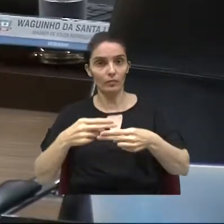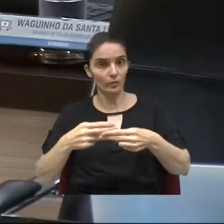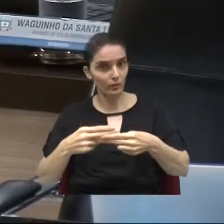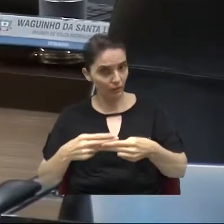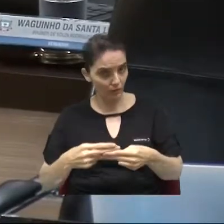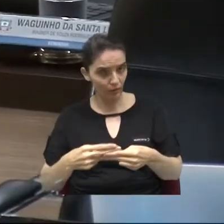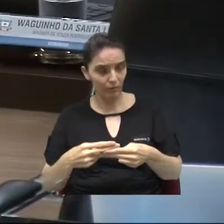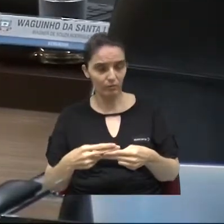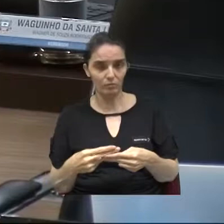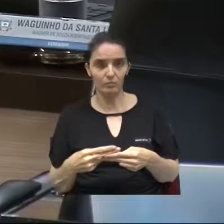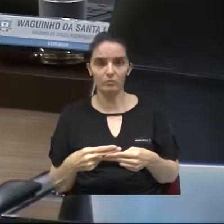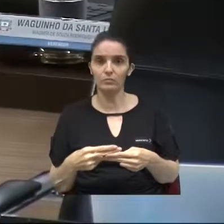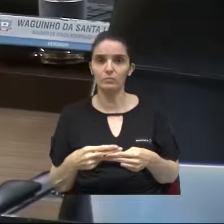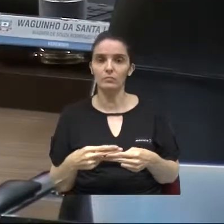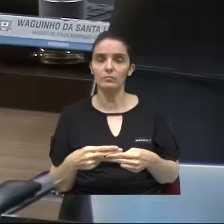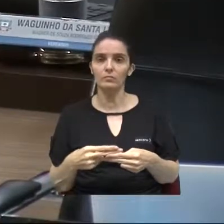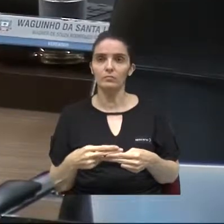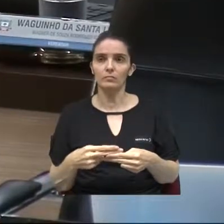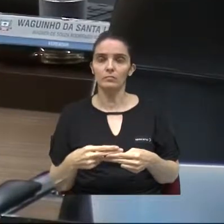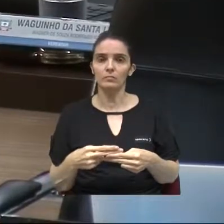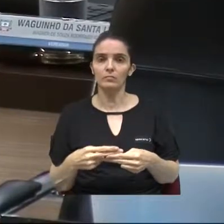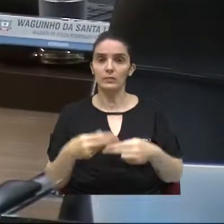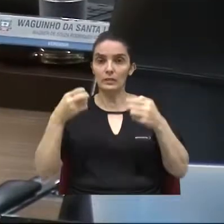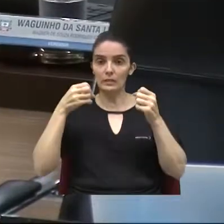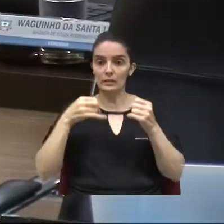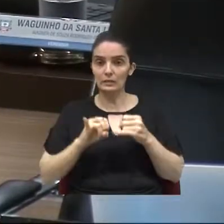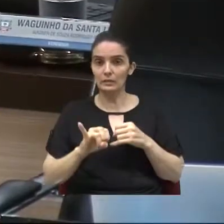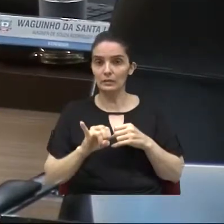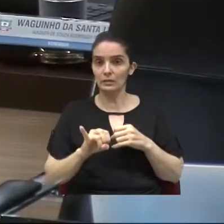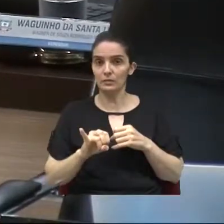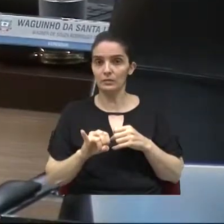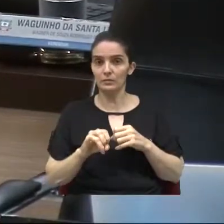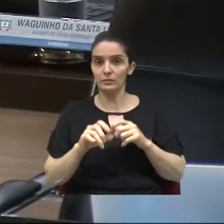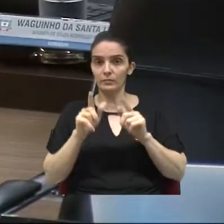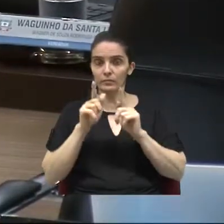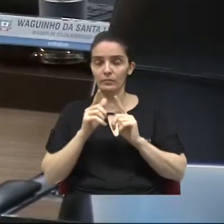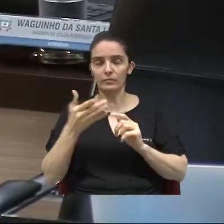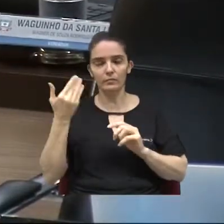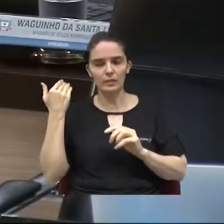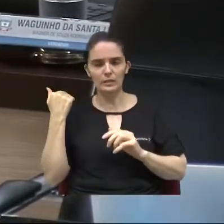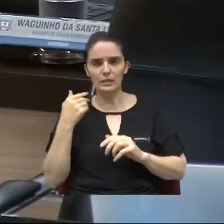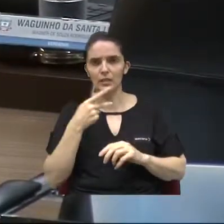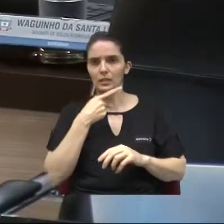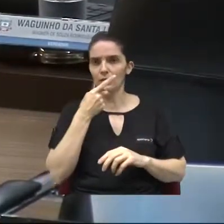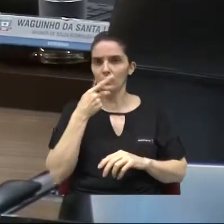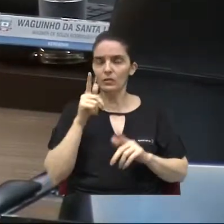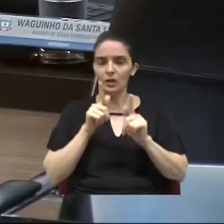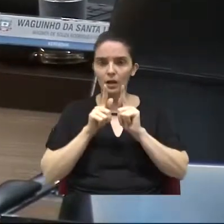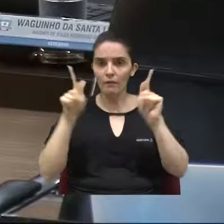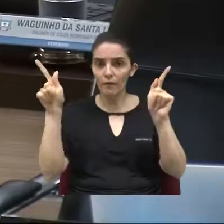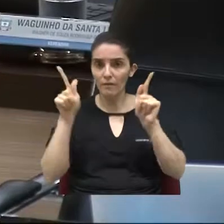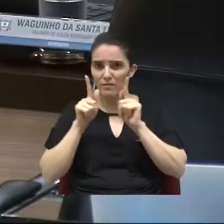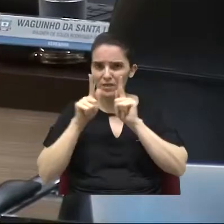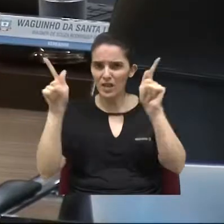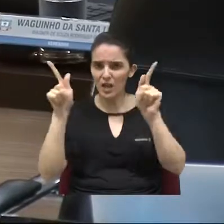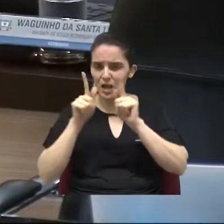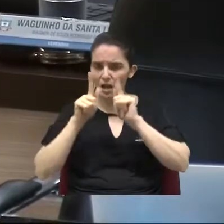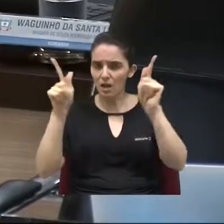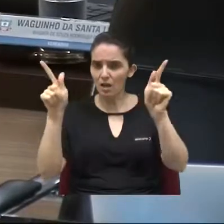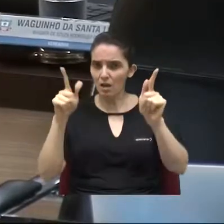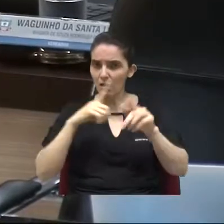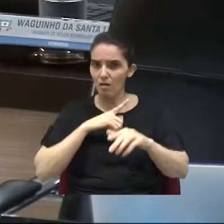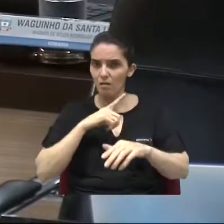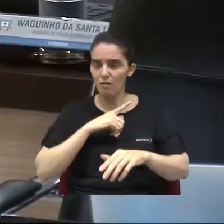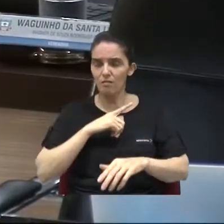da possível greve que se anunciava logo no início do governo, situação em que o